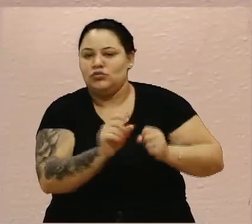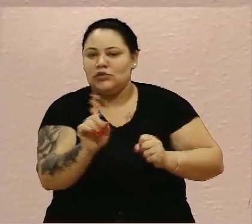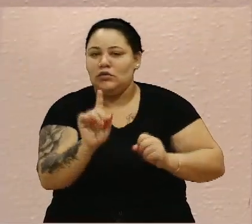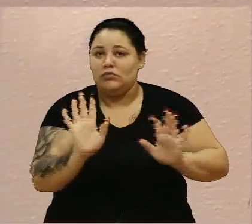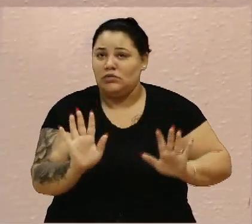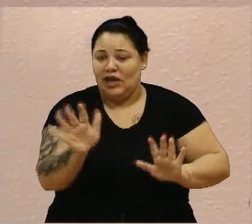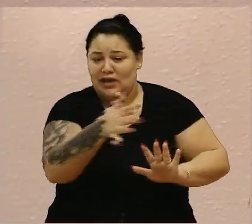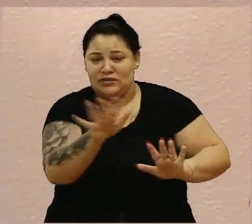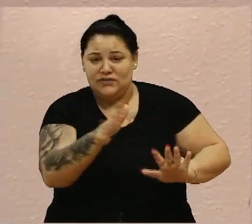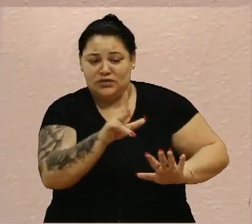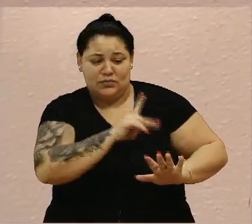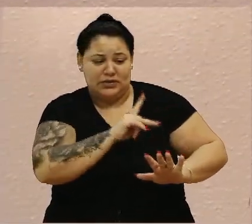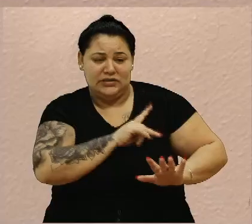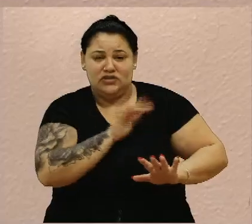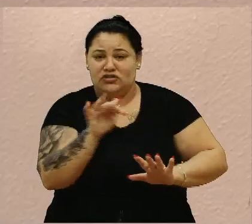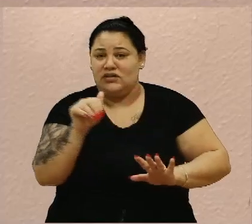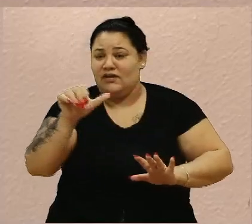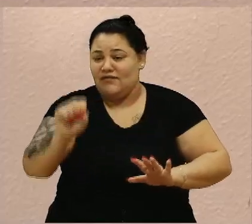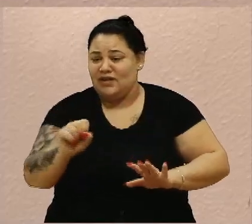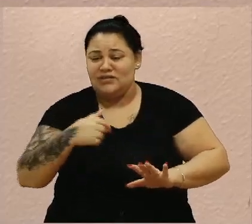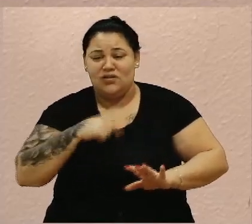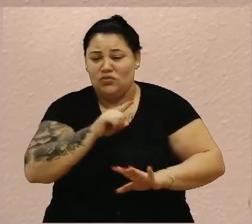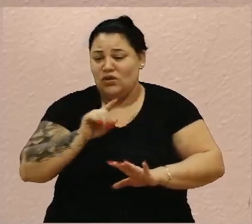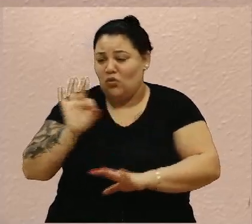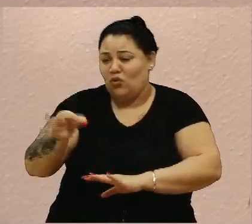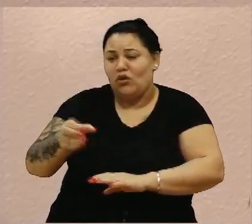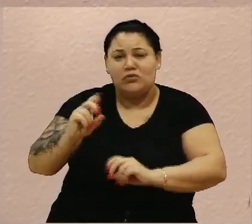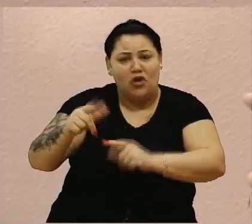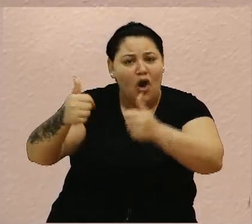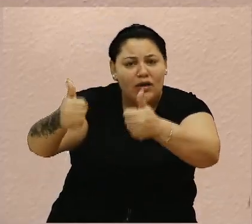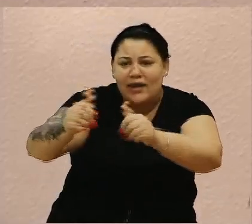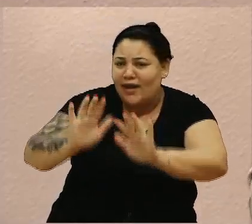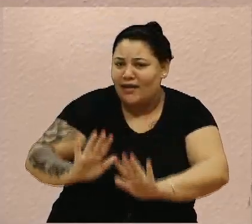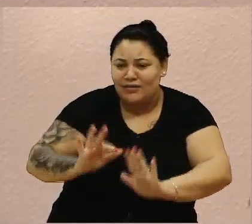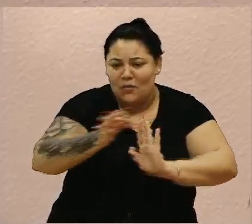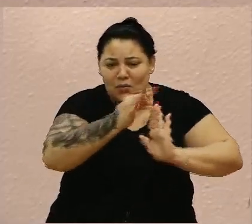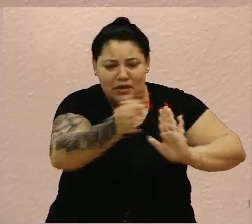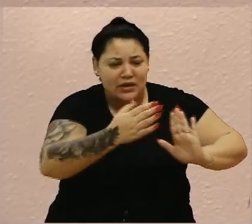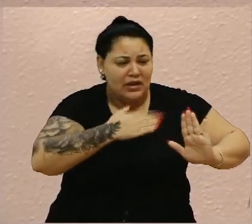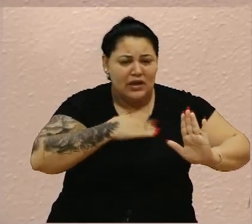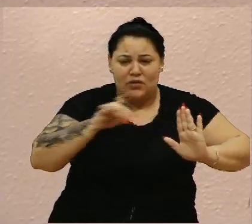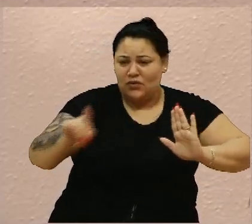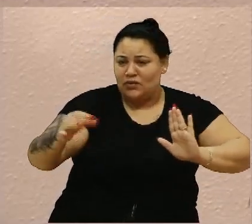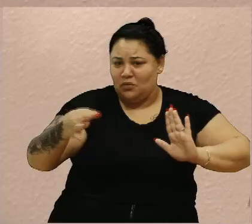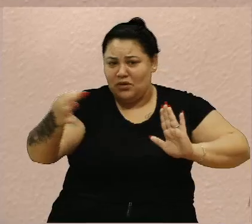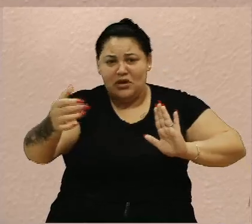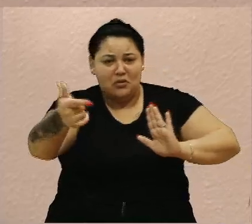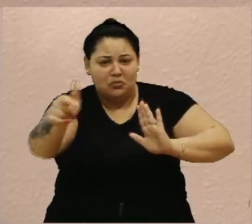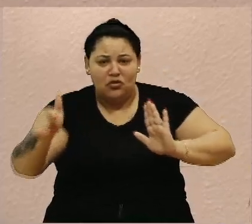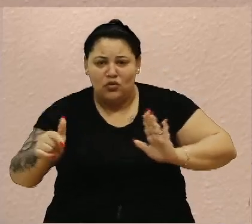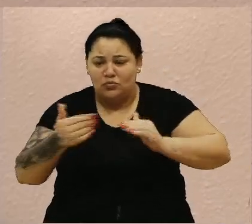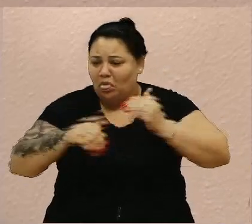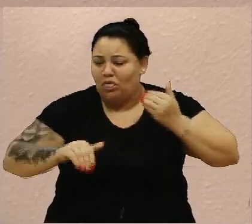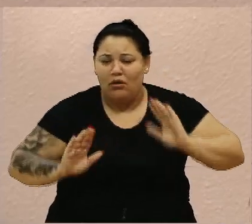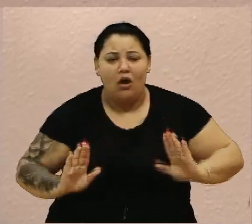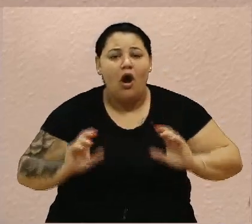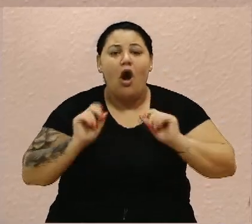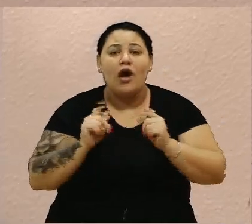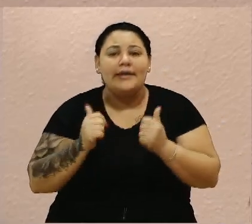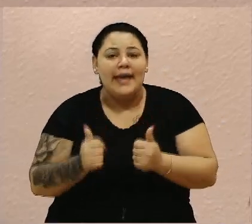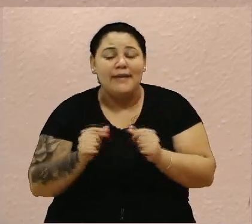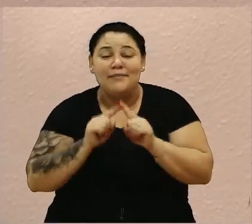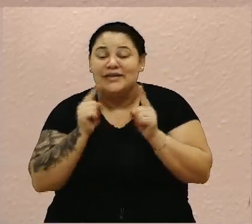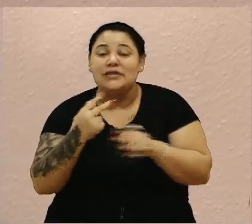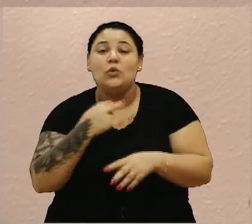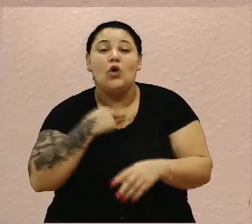o presidente da FAS vai falar coisas que eu não vou concordar, e está tudo bem, ele tem uma visão sobre assistência, eu tenho outra. O que não pode acontecer na nossa